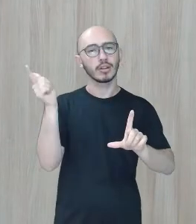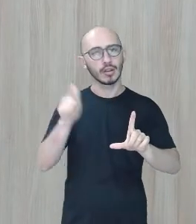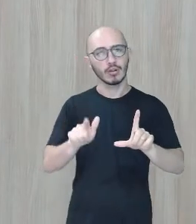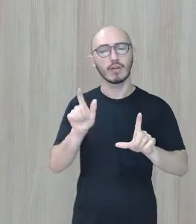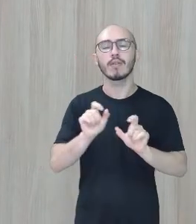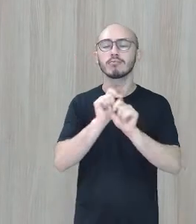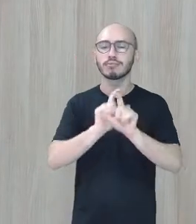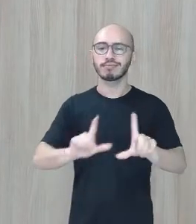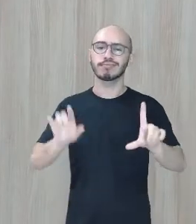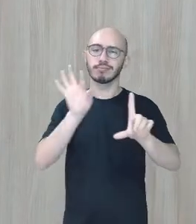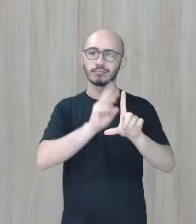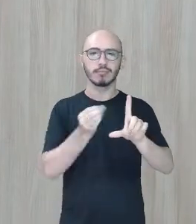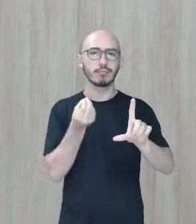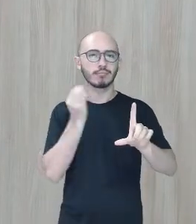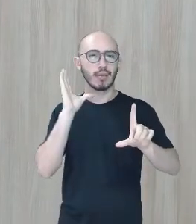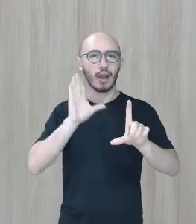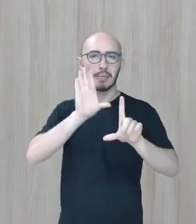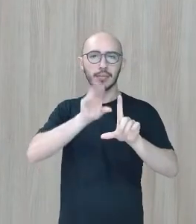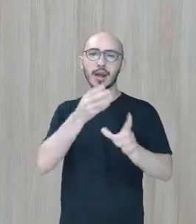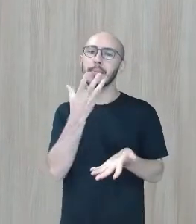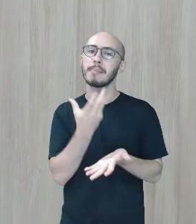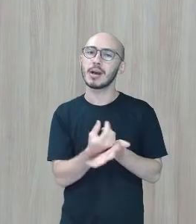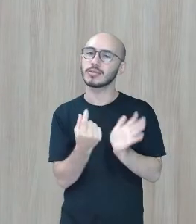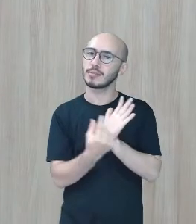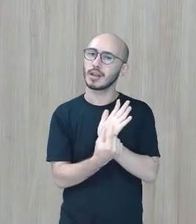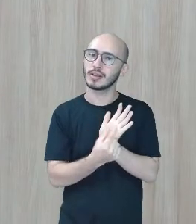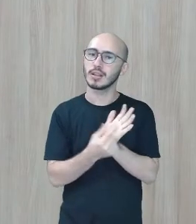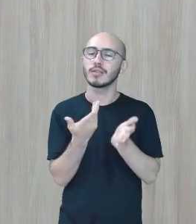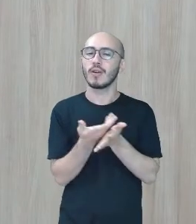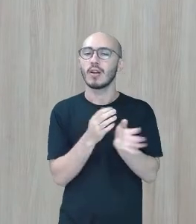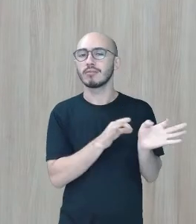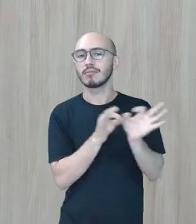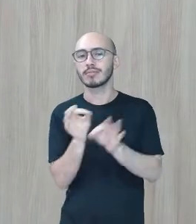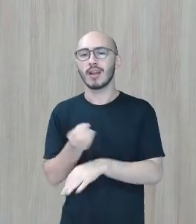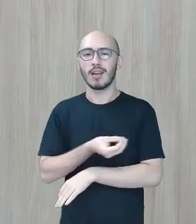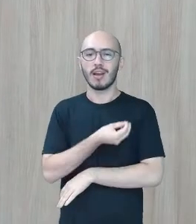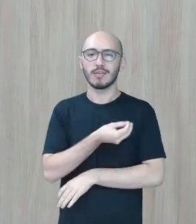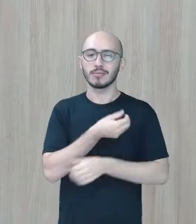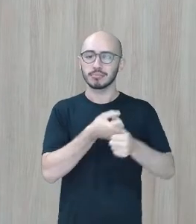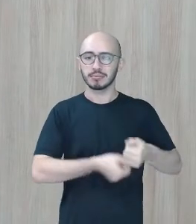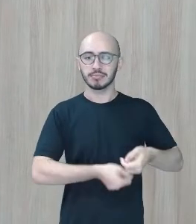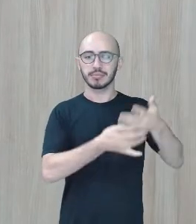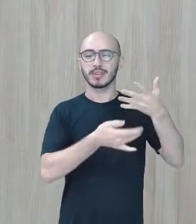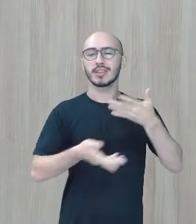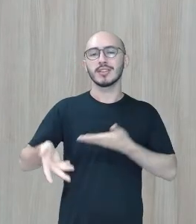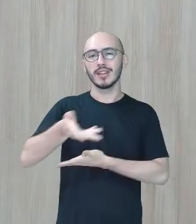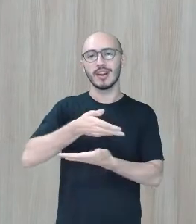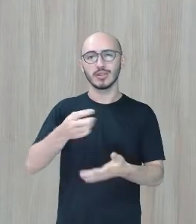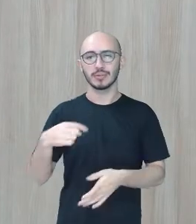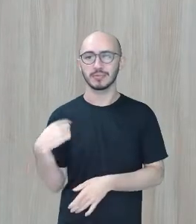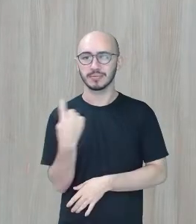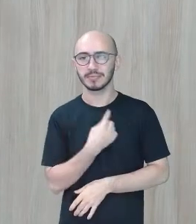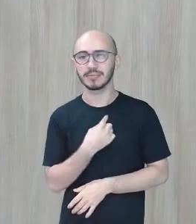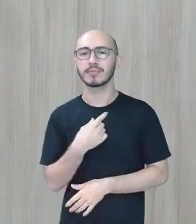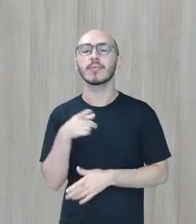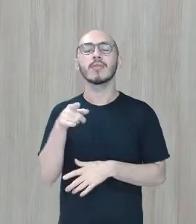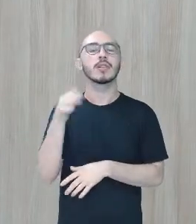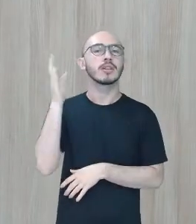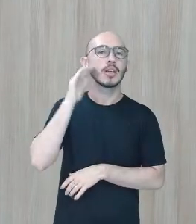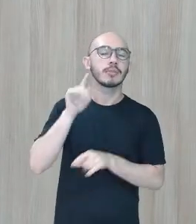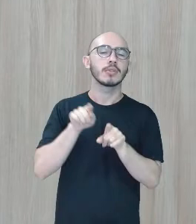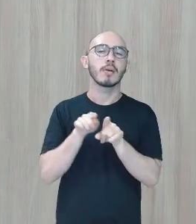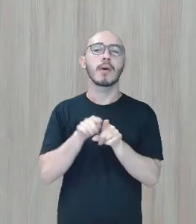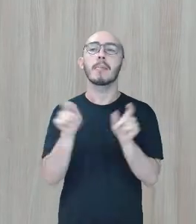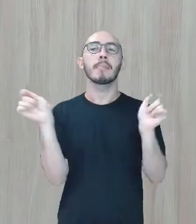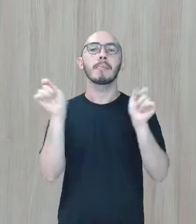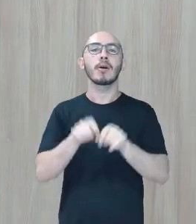Codes. Baixa aí, certo? E vem acompanhar a aula ao vivo com a gente aí, comentando e falando conosco, tá bom? Você sabe também que você